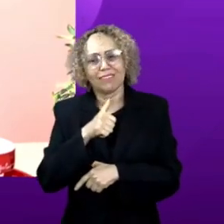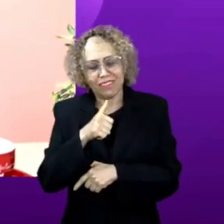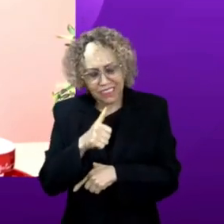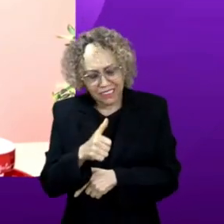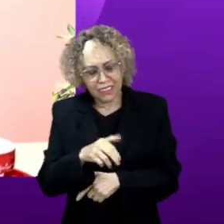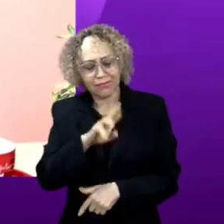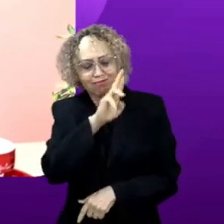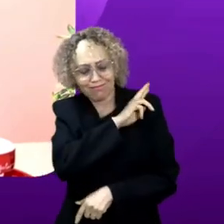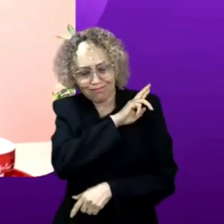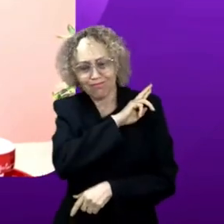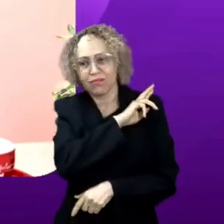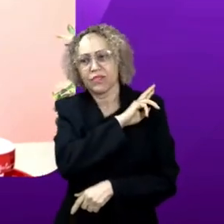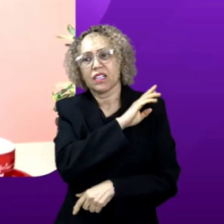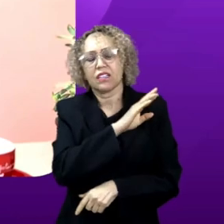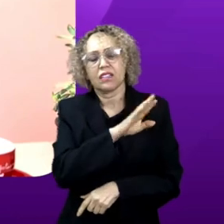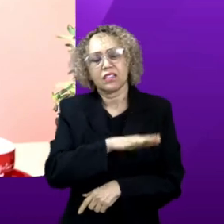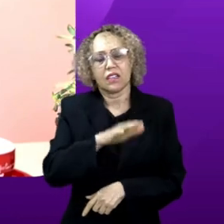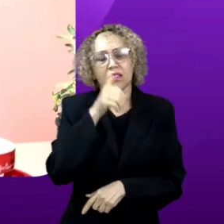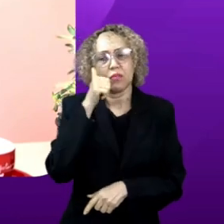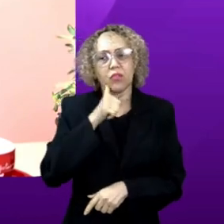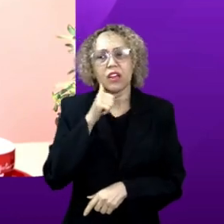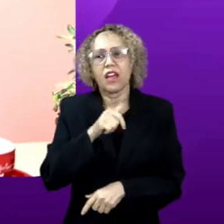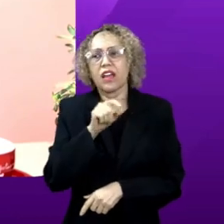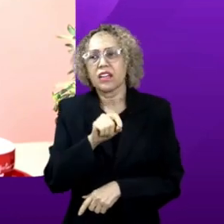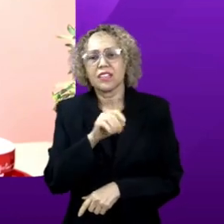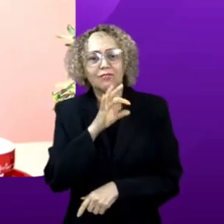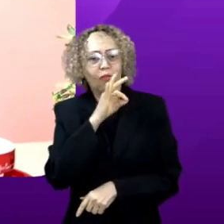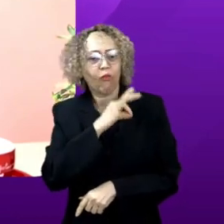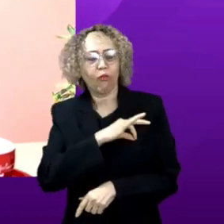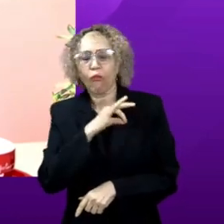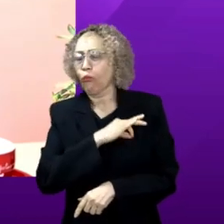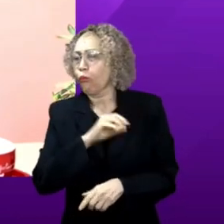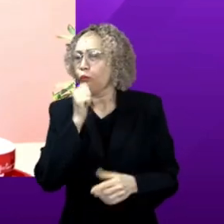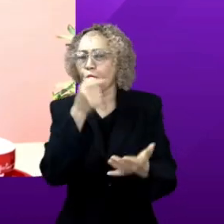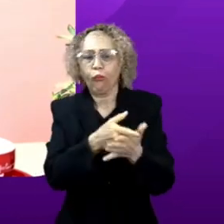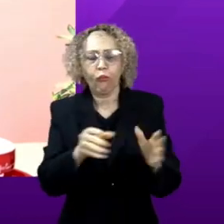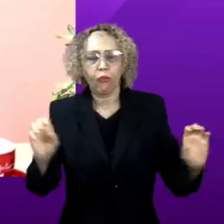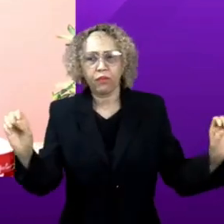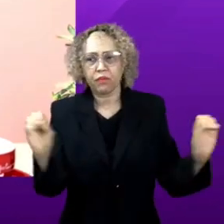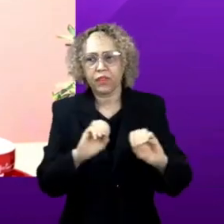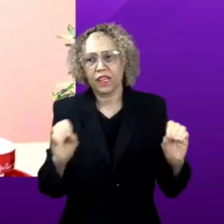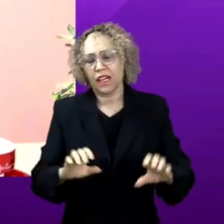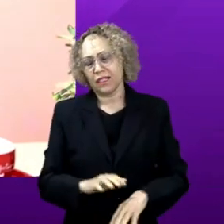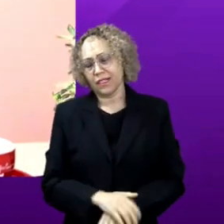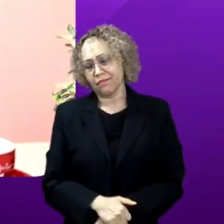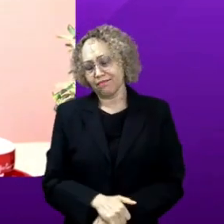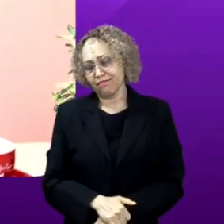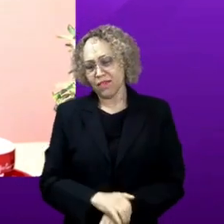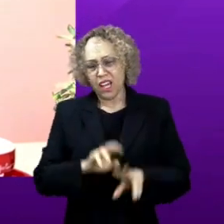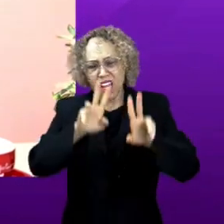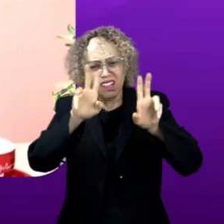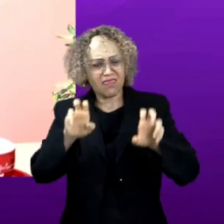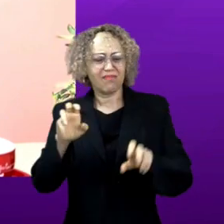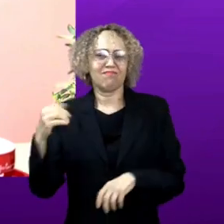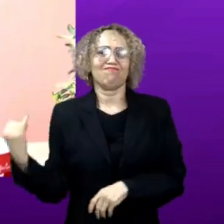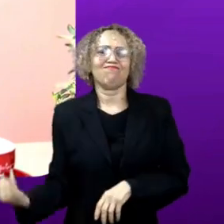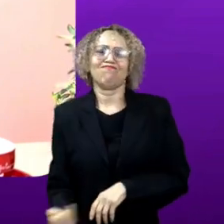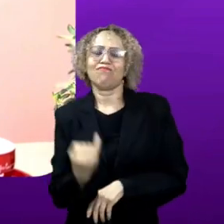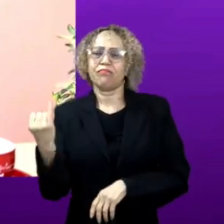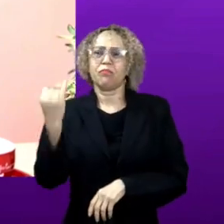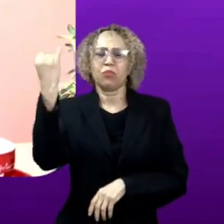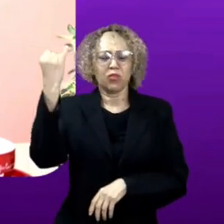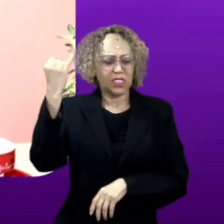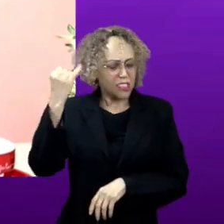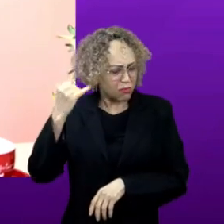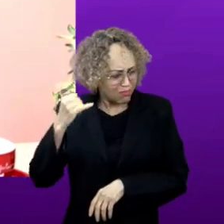boa parte dele é realizado sem nenhum tipo de remuneração. Essa questão é uma questão fundamental para a